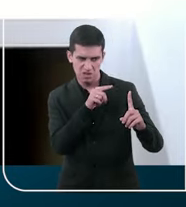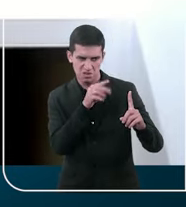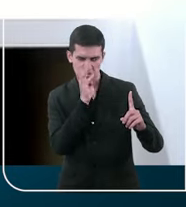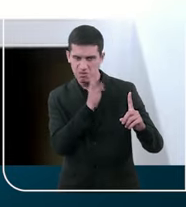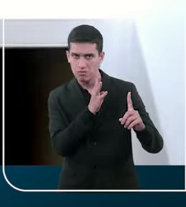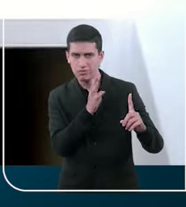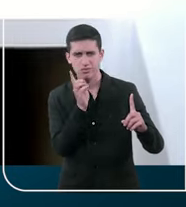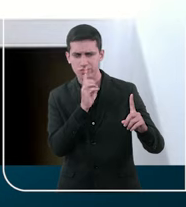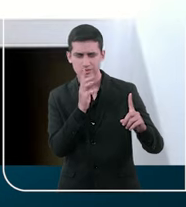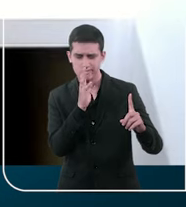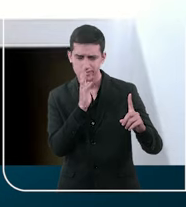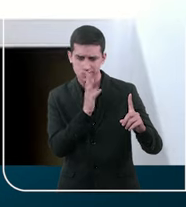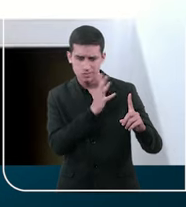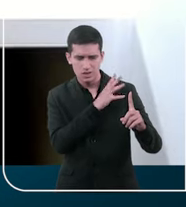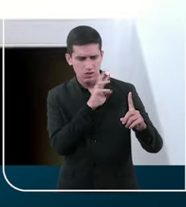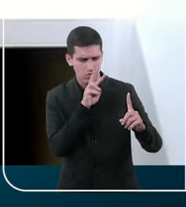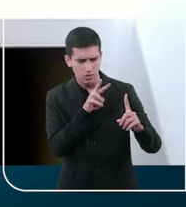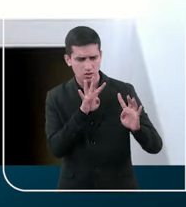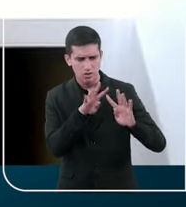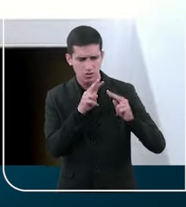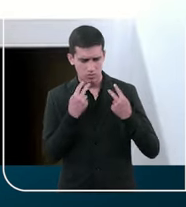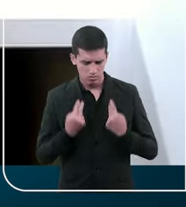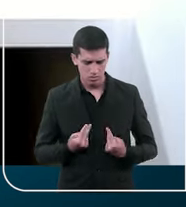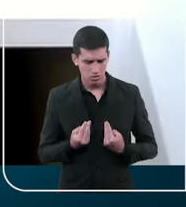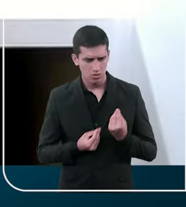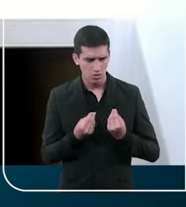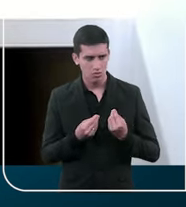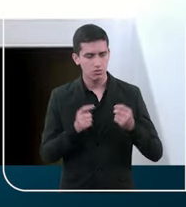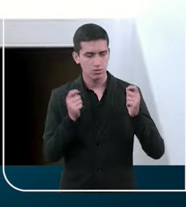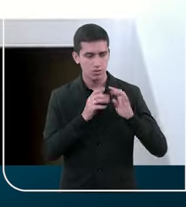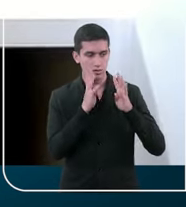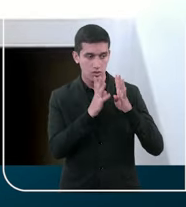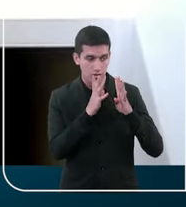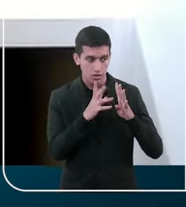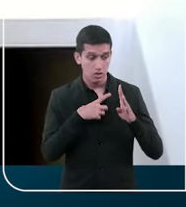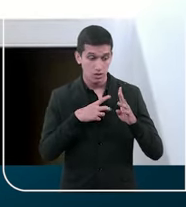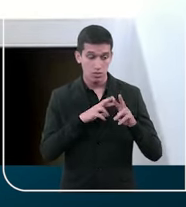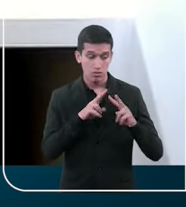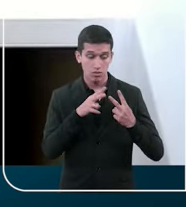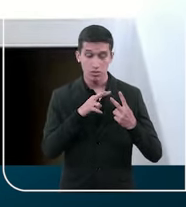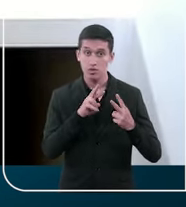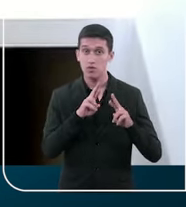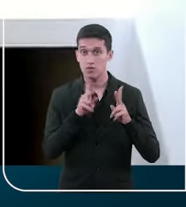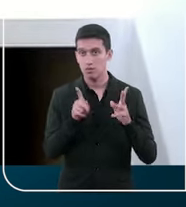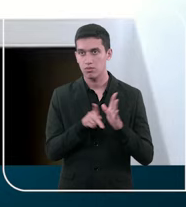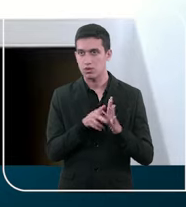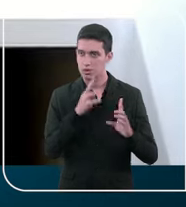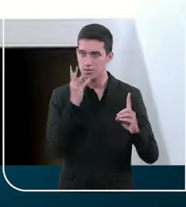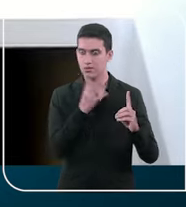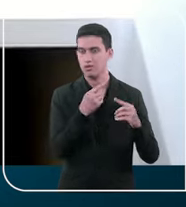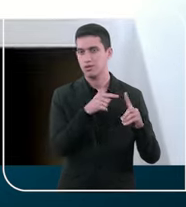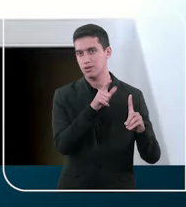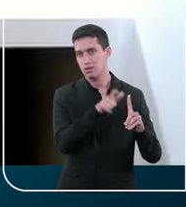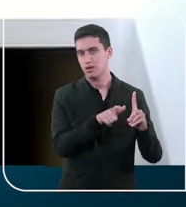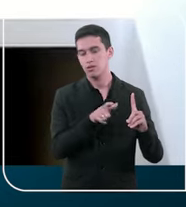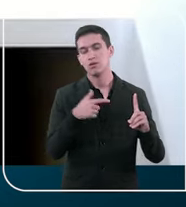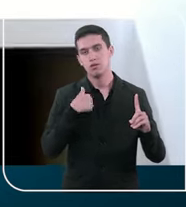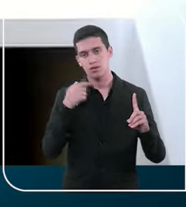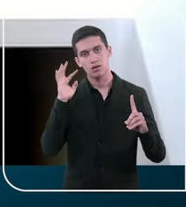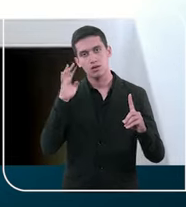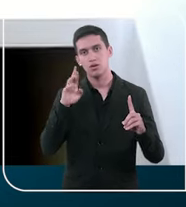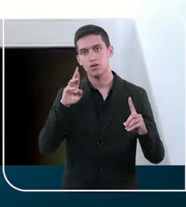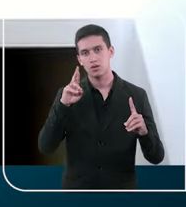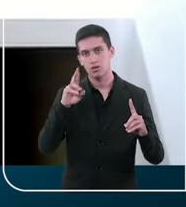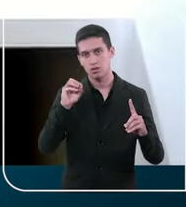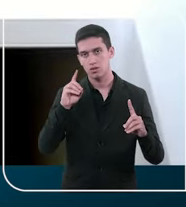acusado, para tentar permitir que os jurados possam, pelo menos, se abrir para ouvir uma outra hipótese diversa da hipótese acusatória. Mas eu acho que o Rodrigo